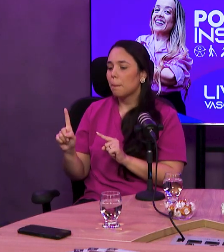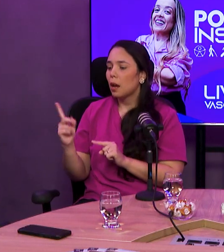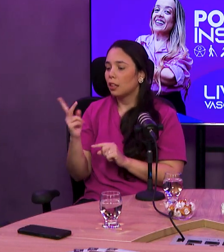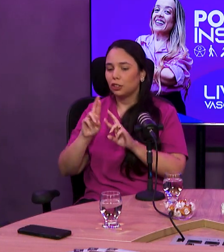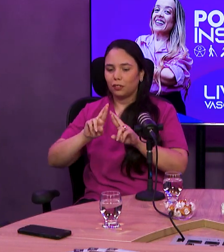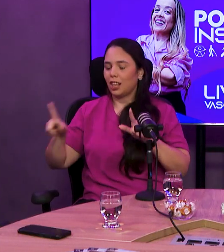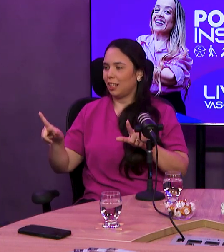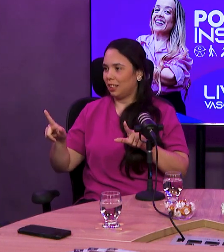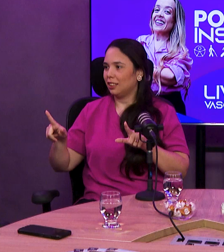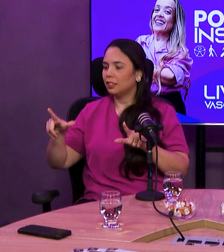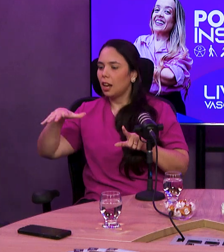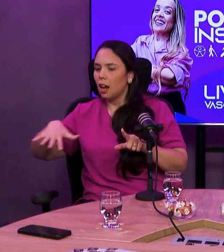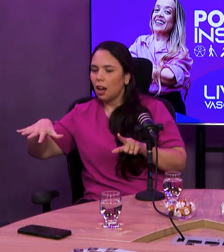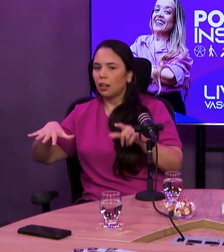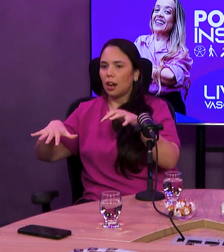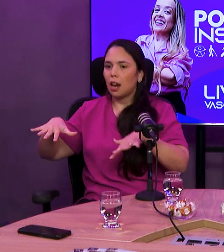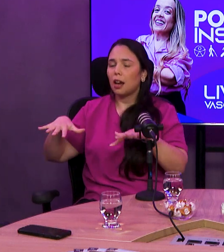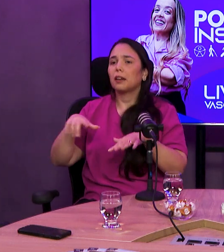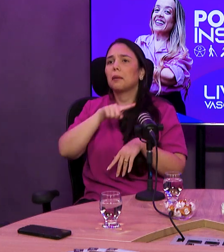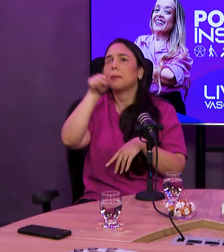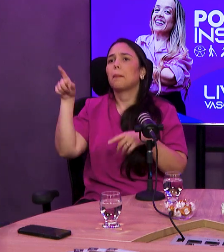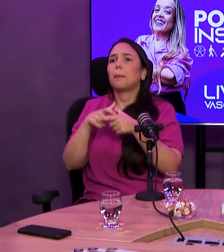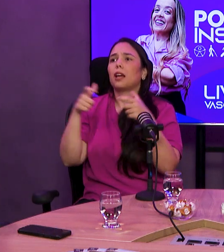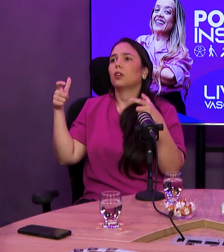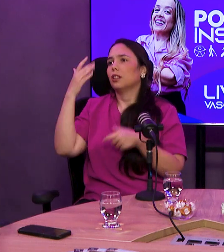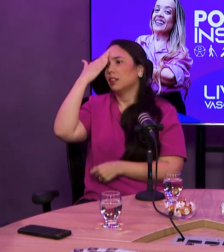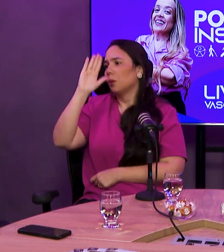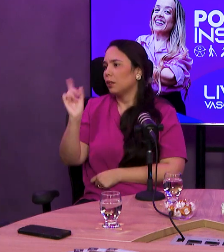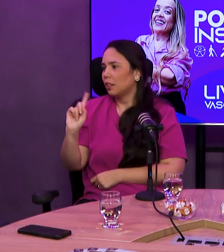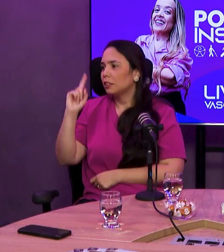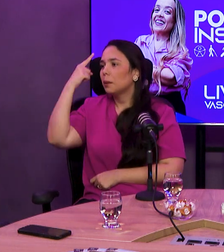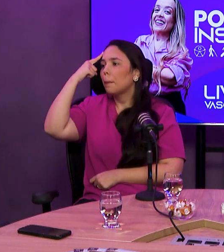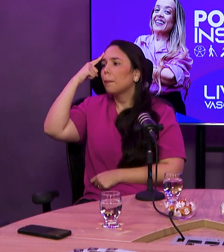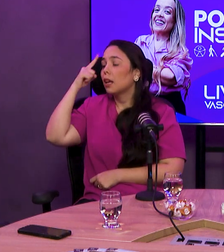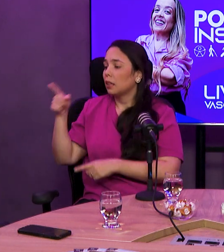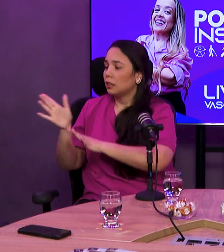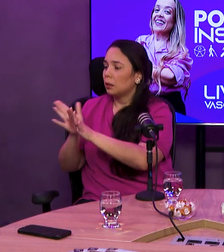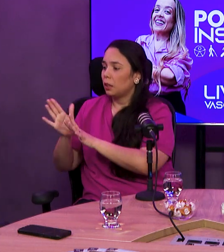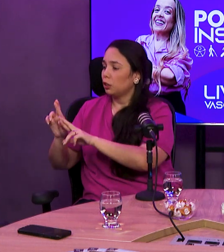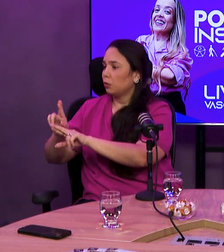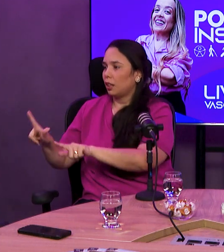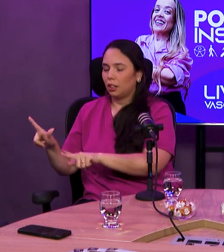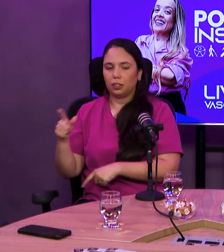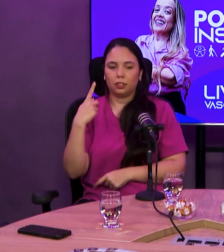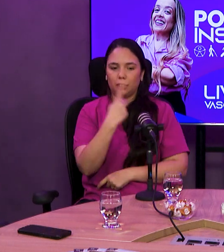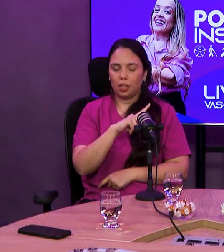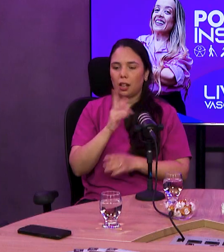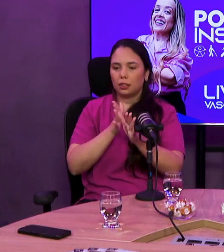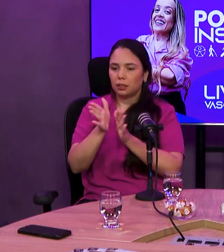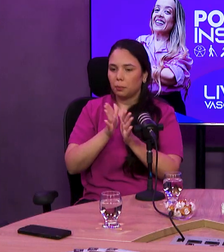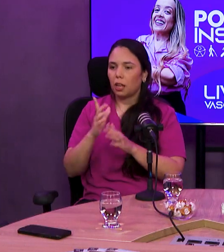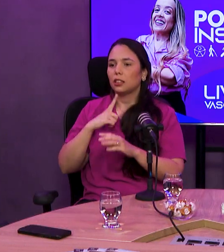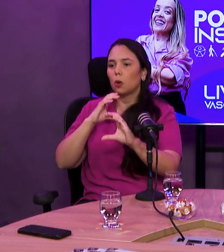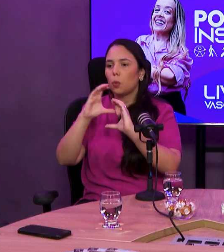totalmente diferentes. E é o que as pessoas não entendem. Que cada um demanda de um tipo de acessibilidade, um tipo de comunicação, um